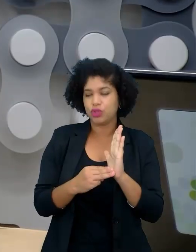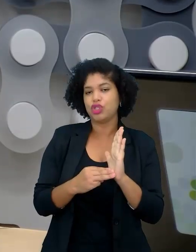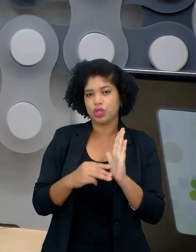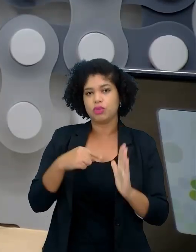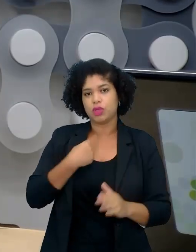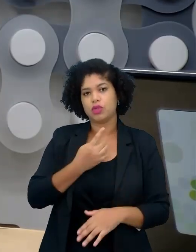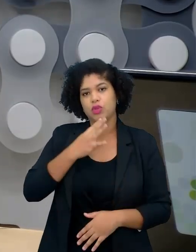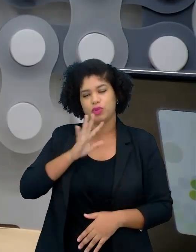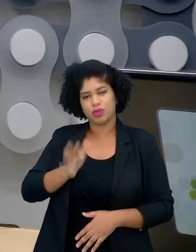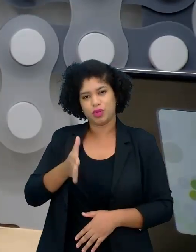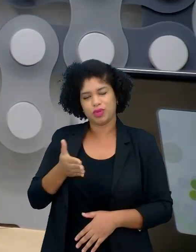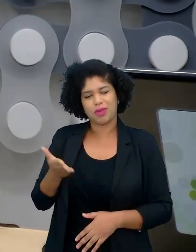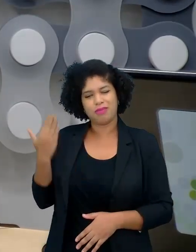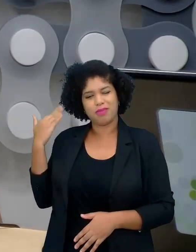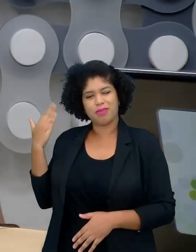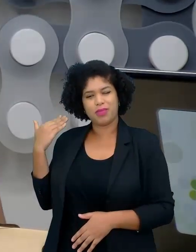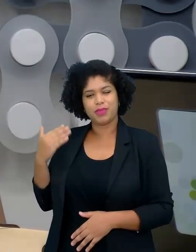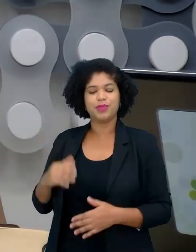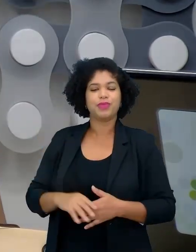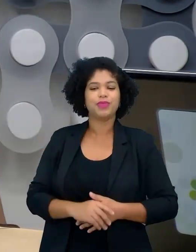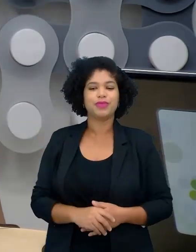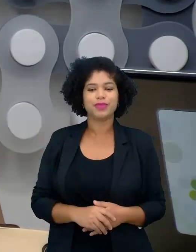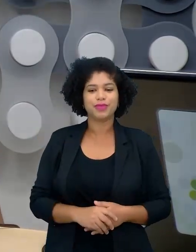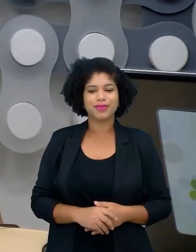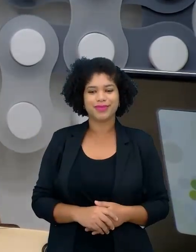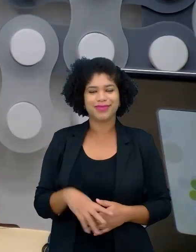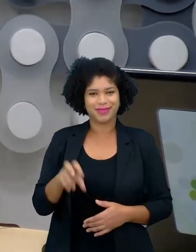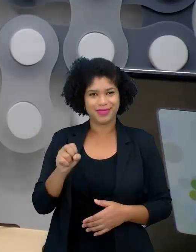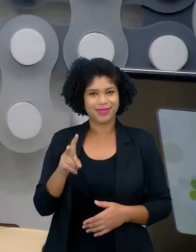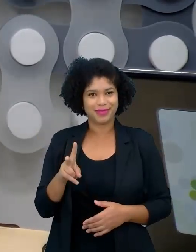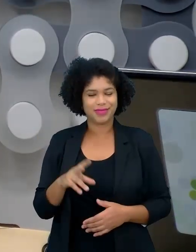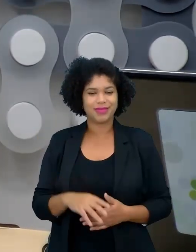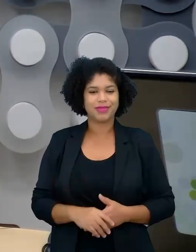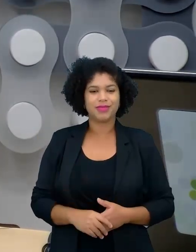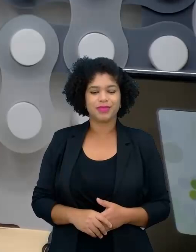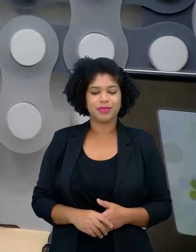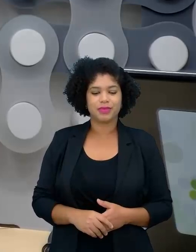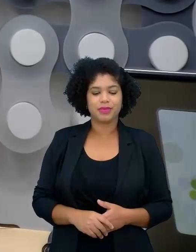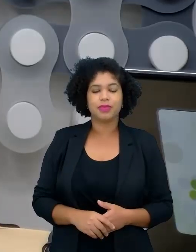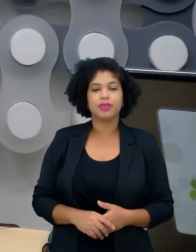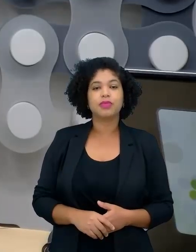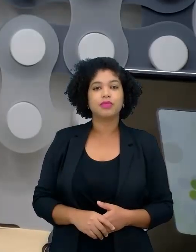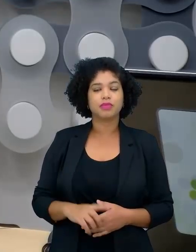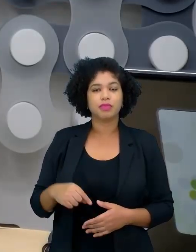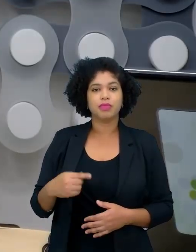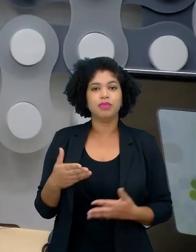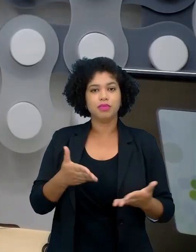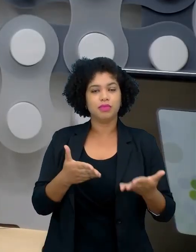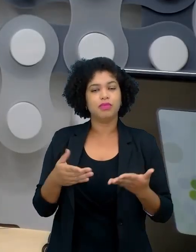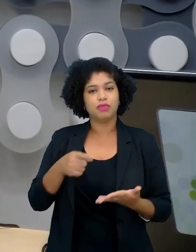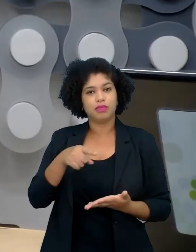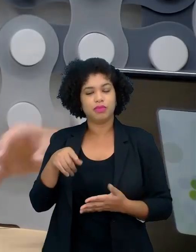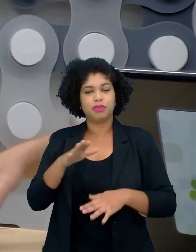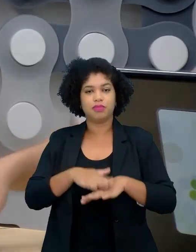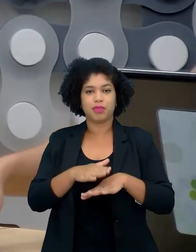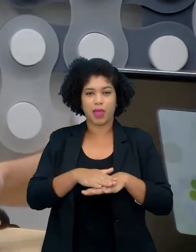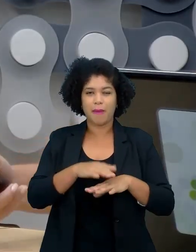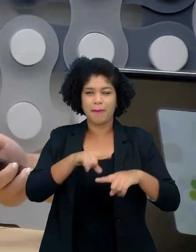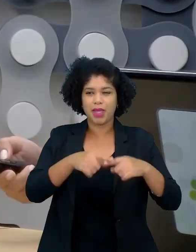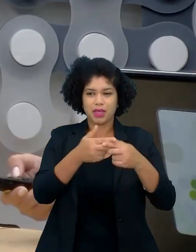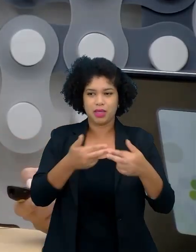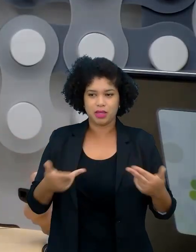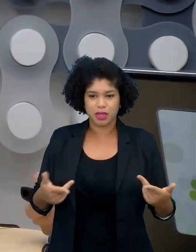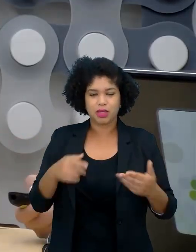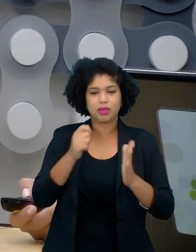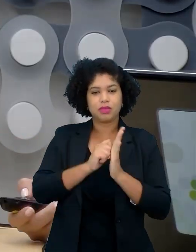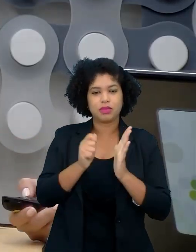tratamos em etapas anteriores, ok? Bom, a gente convida então vocês aí a separarem os materiais para fazer as